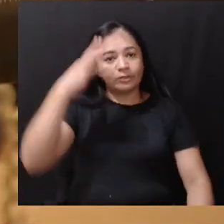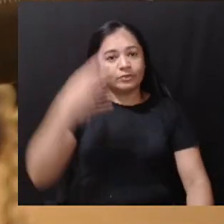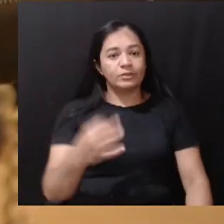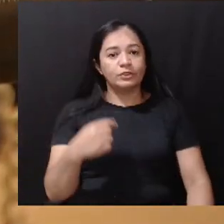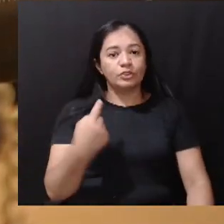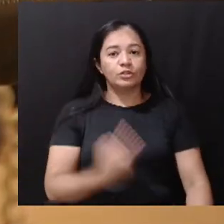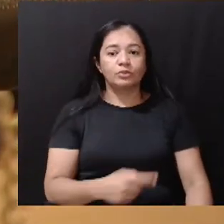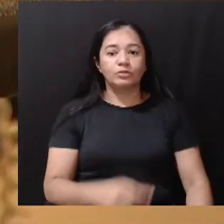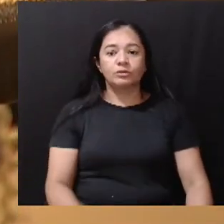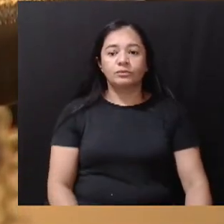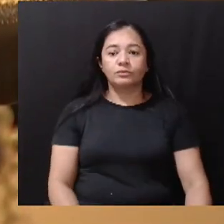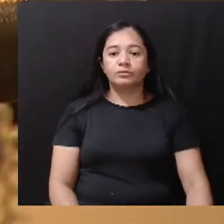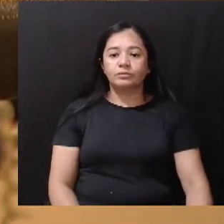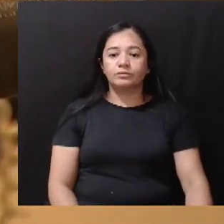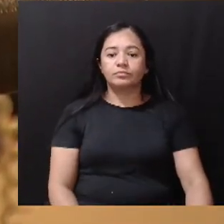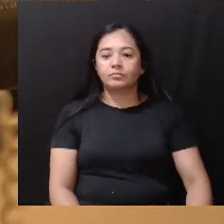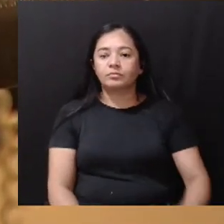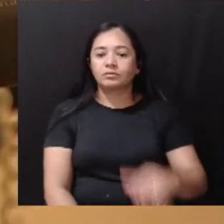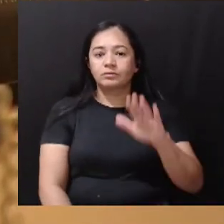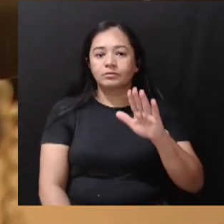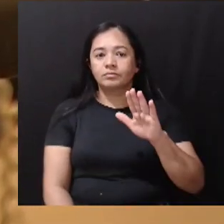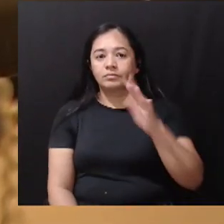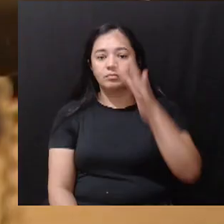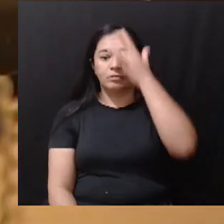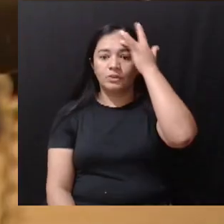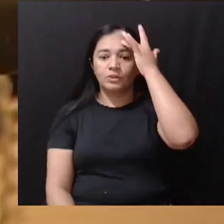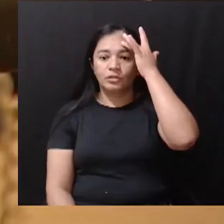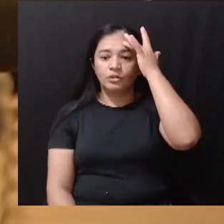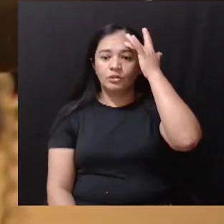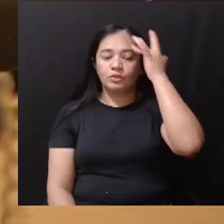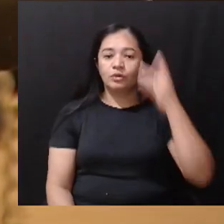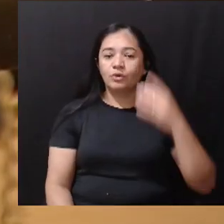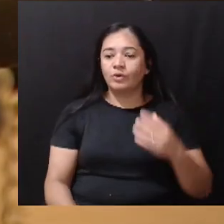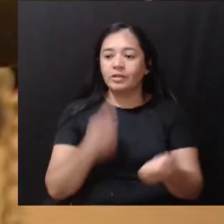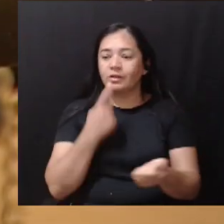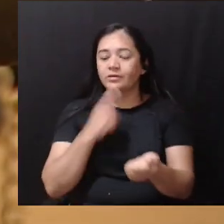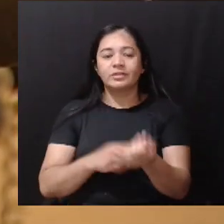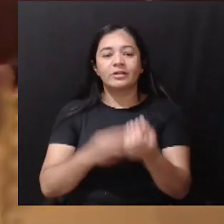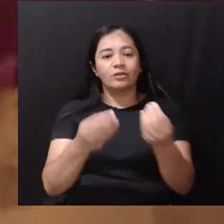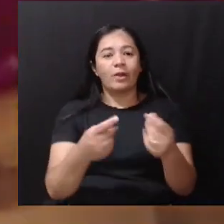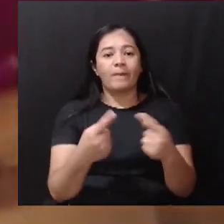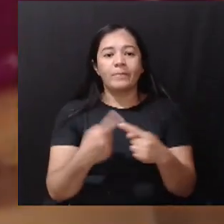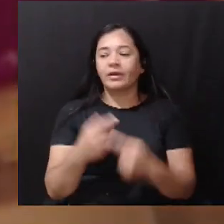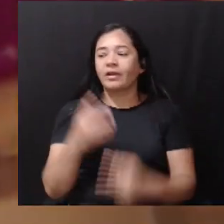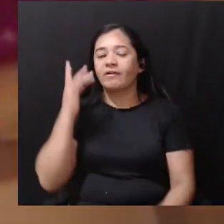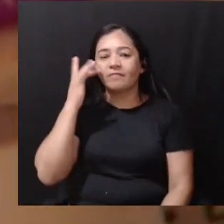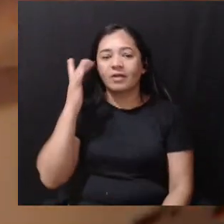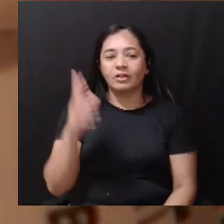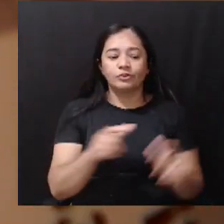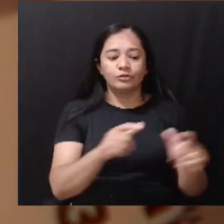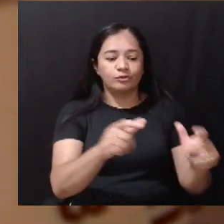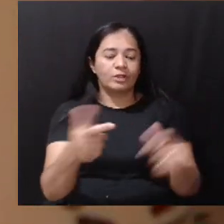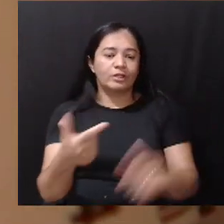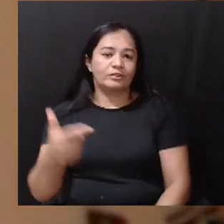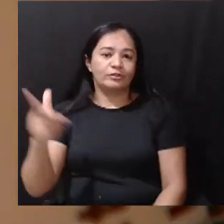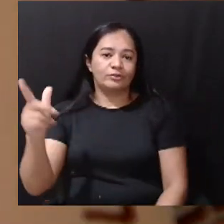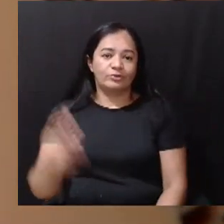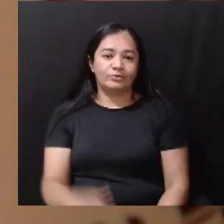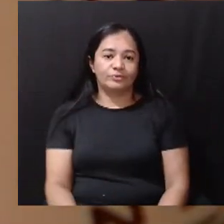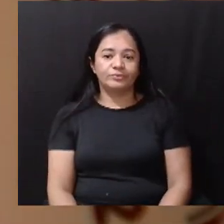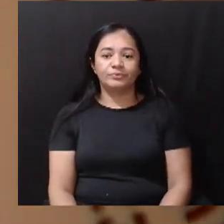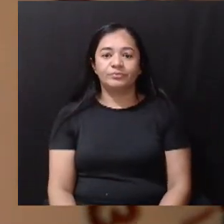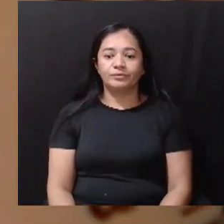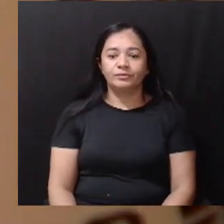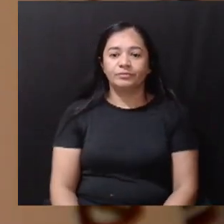vamos ter mais doadores de sangue, até pela facilidade, e hoje a gente conta, como eu disse,